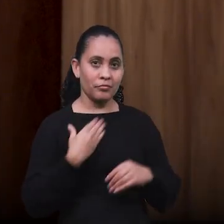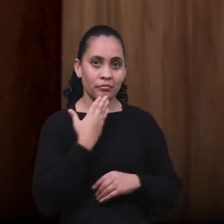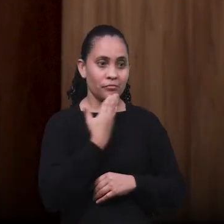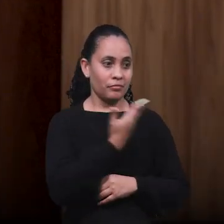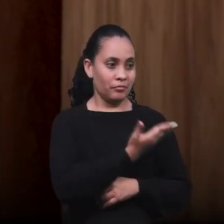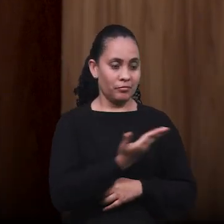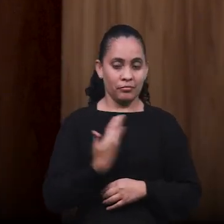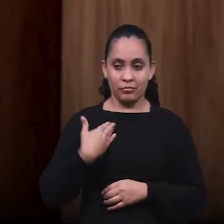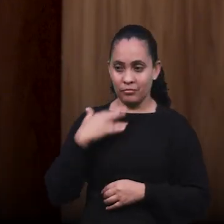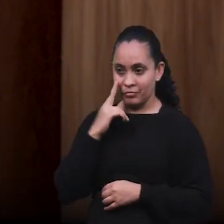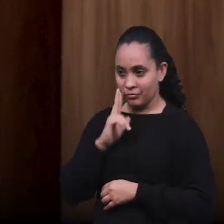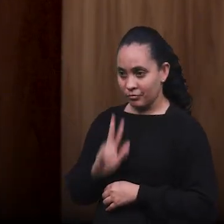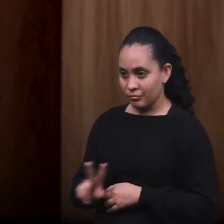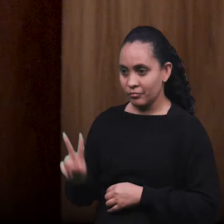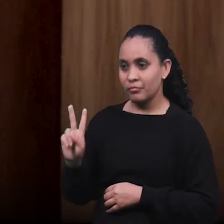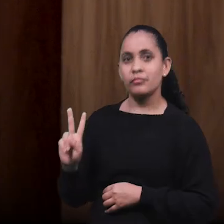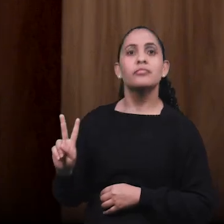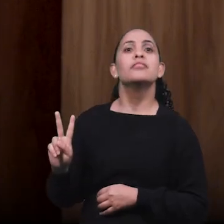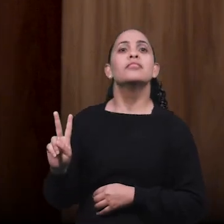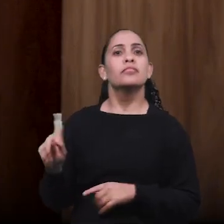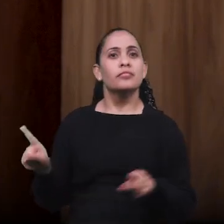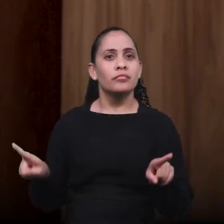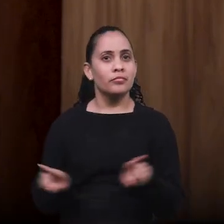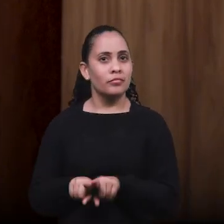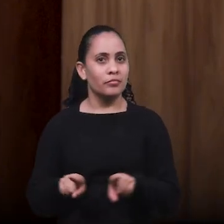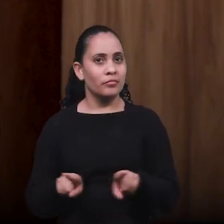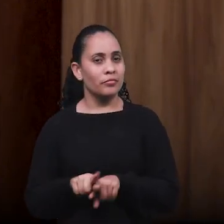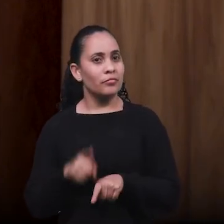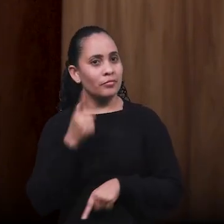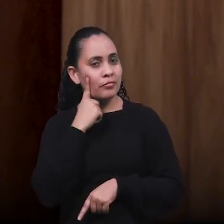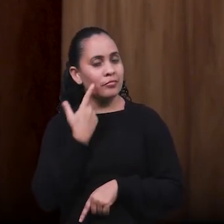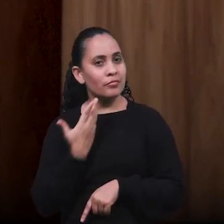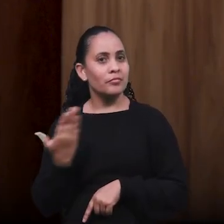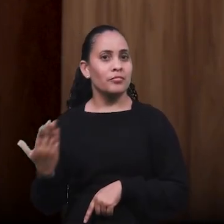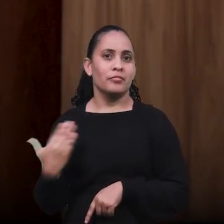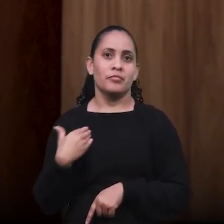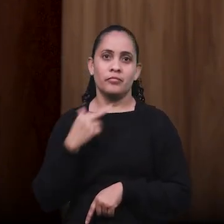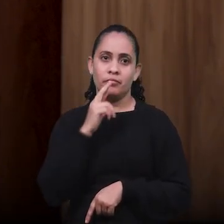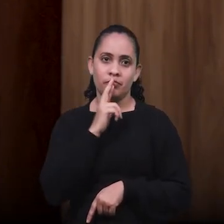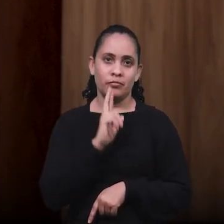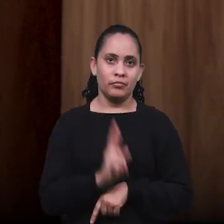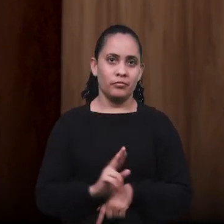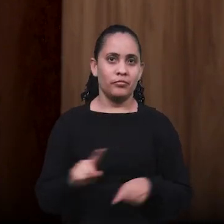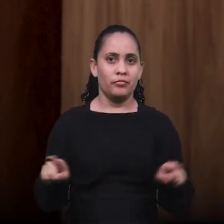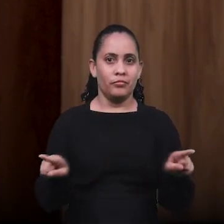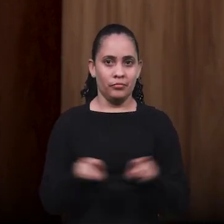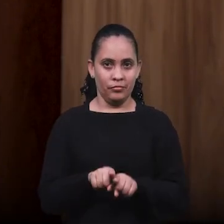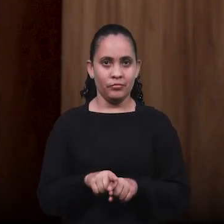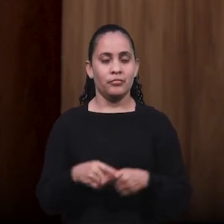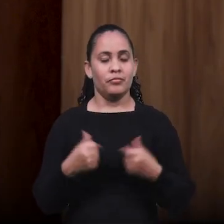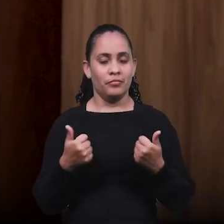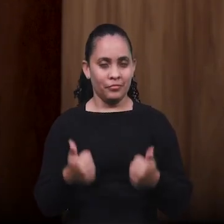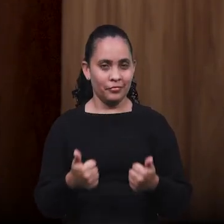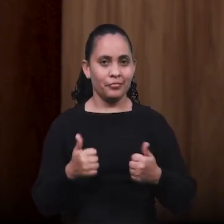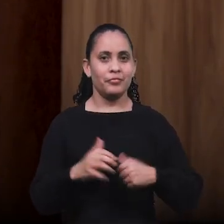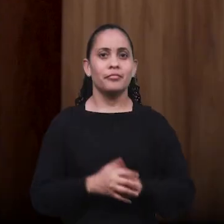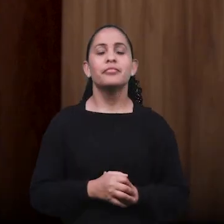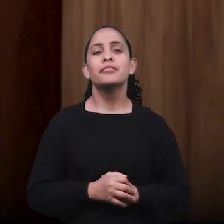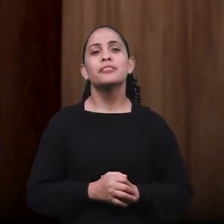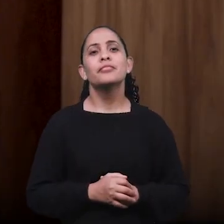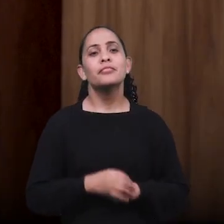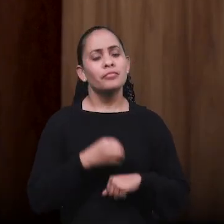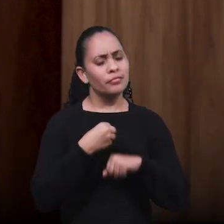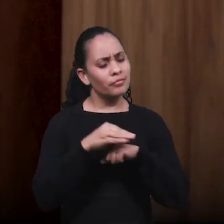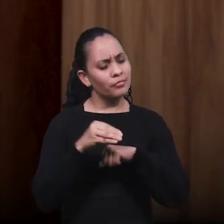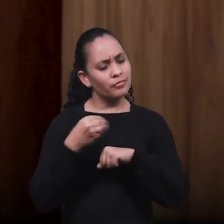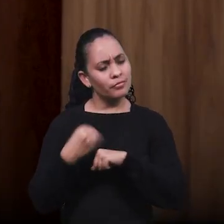comentar, eu vou pedir ao Vinícius que ele dê uma olhadinha lá no dia que saiu o programa, para eu ver seu comentário e te responder pessoalmente também, tá